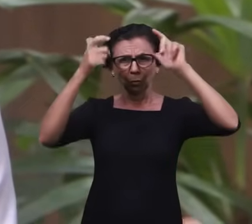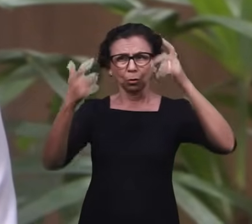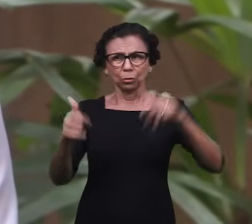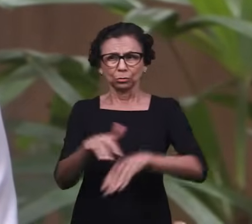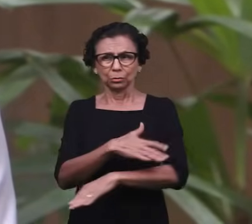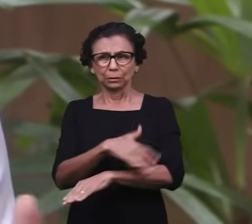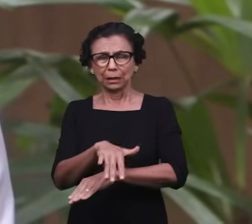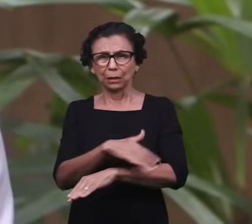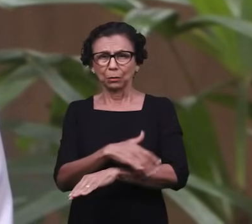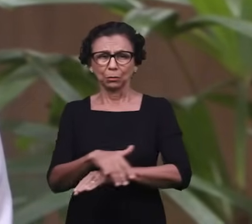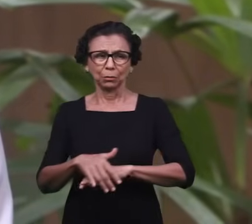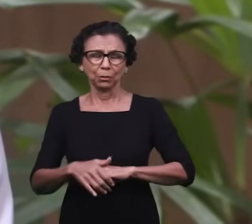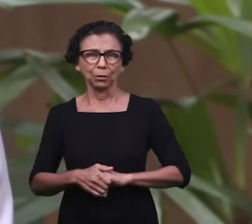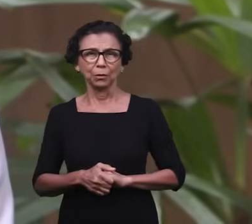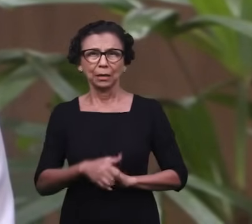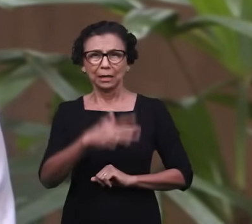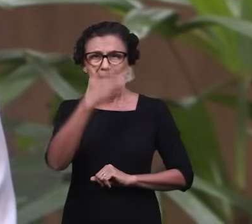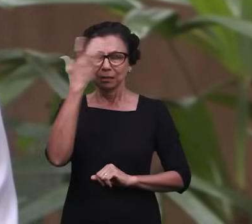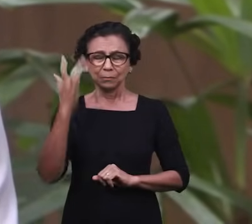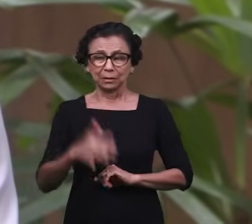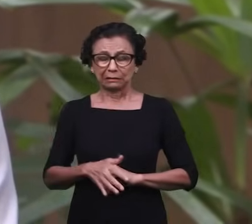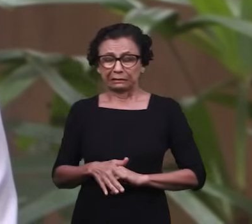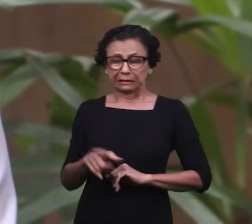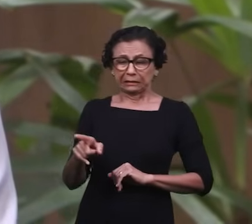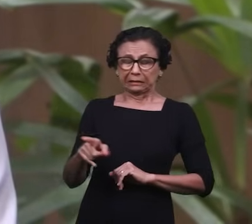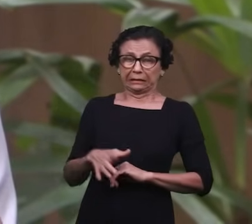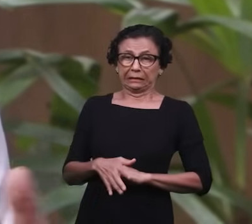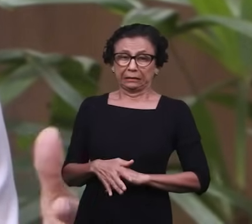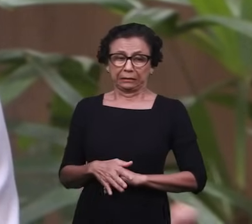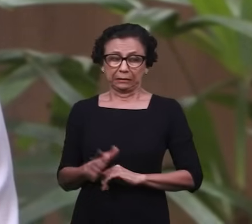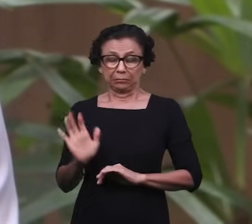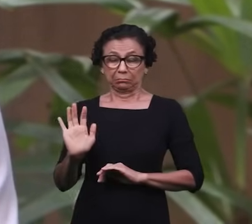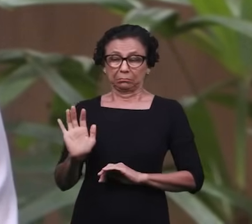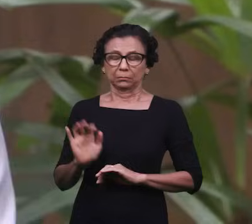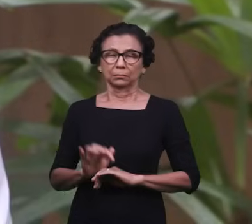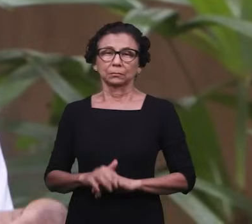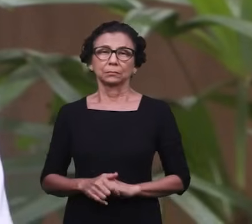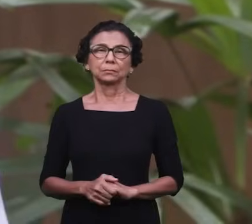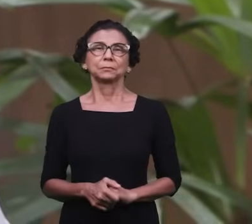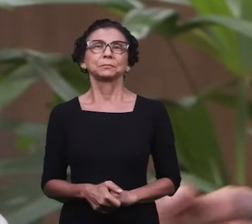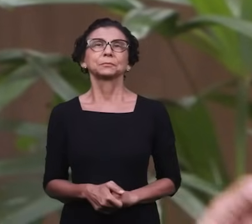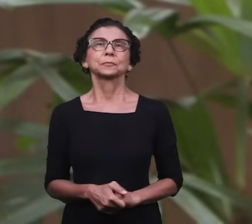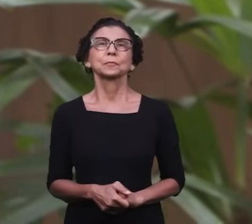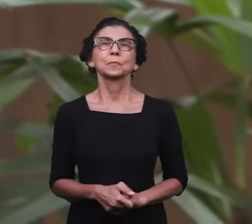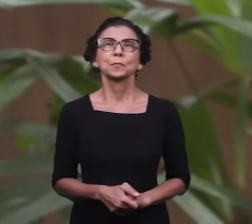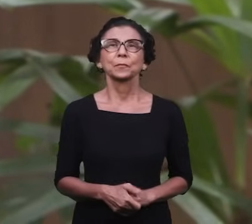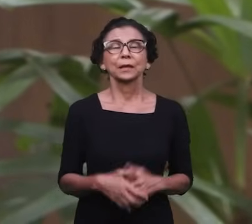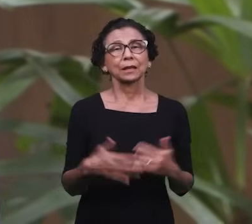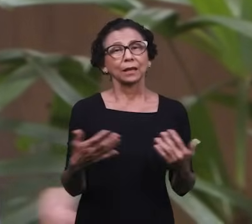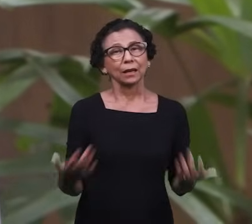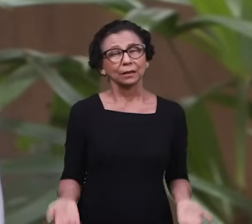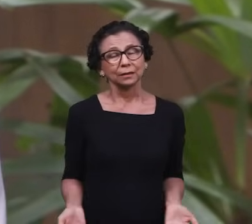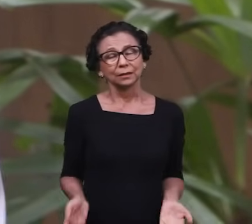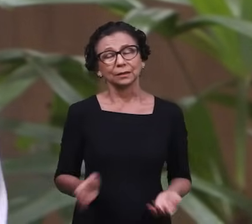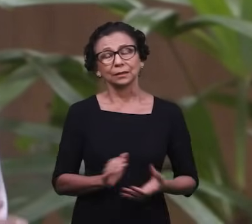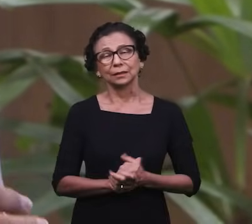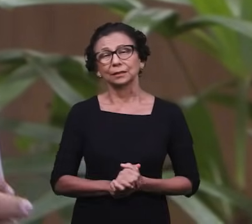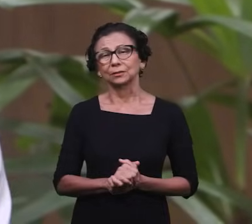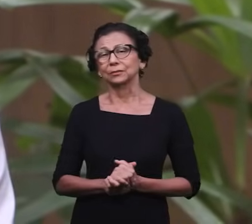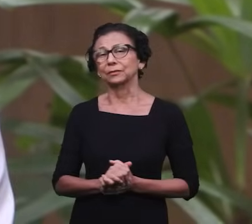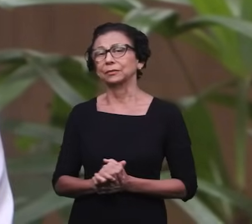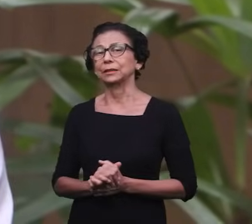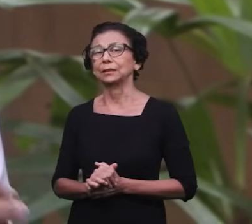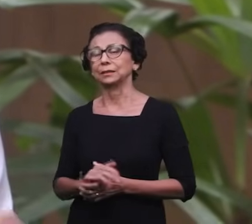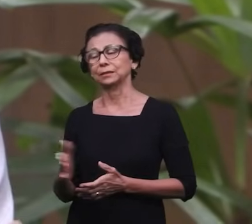não compreendem o que está acontecendo e precisam de uma intervenção diferente, precisa tirar a criança está precisando de